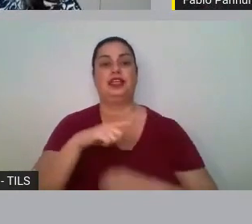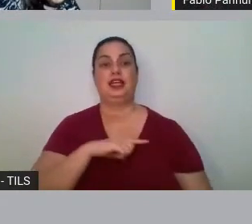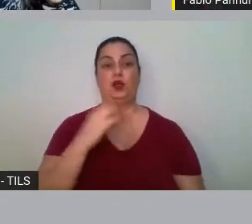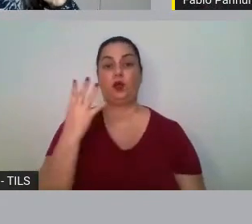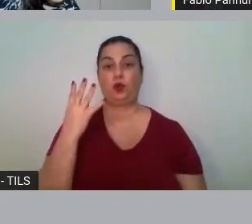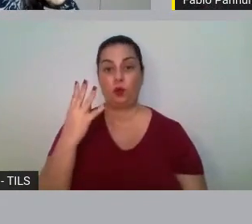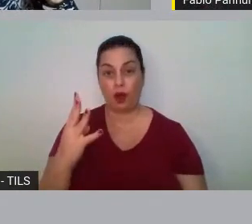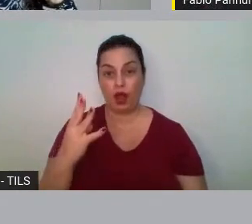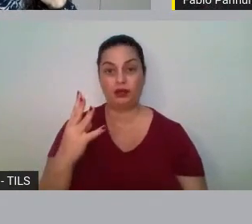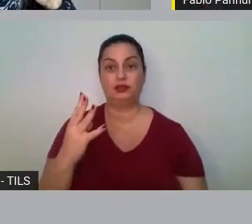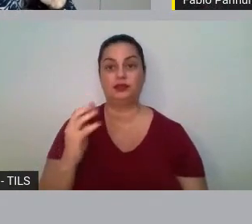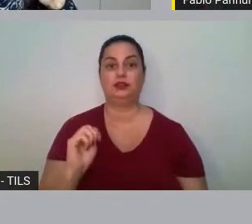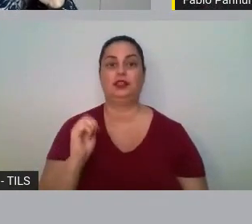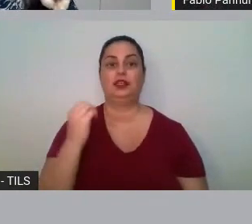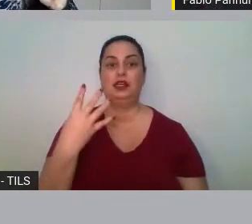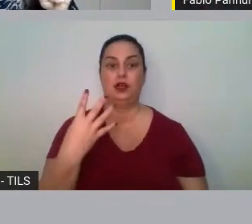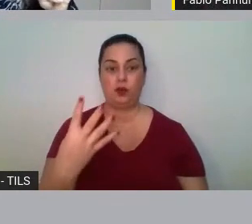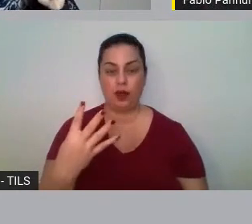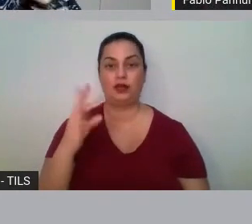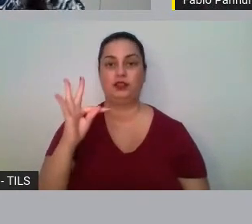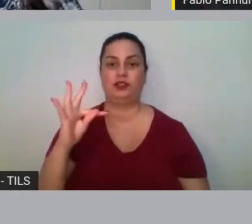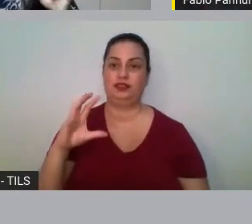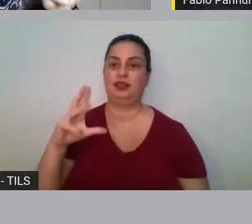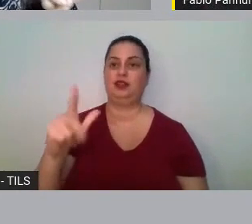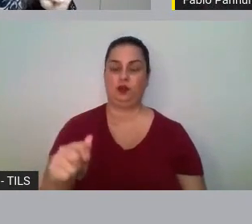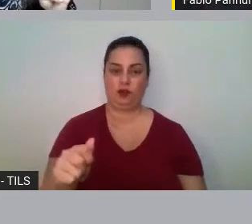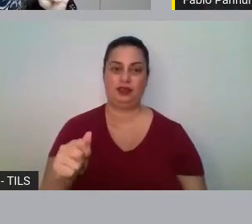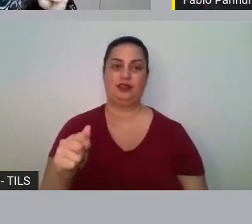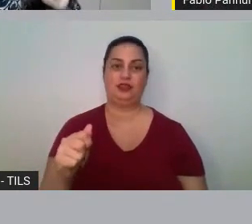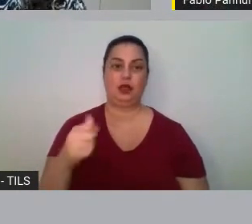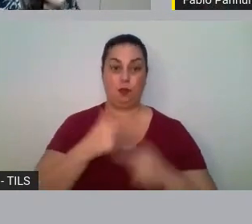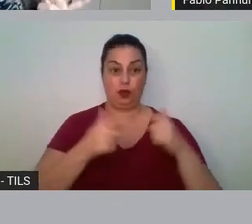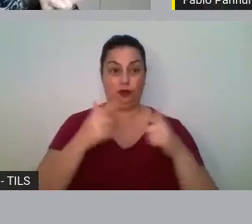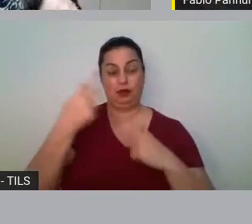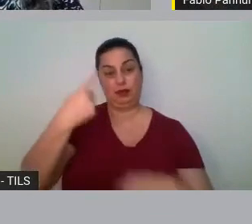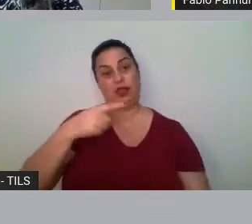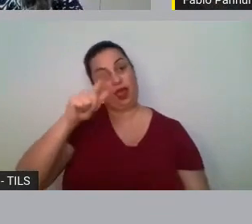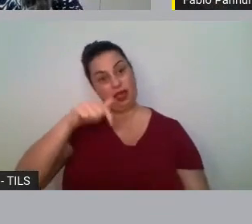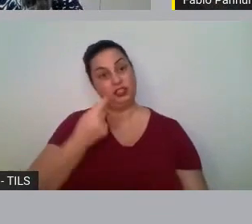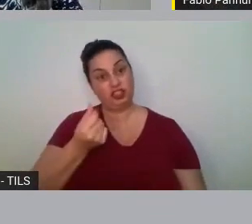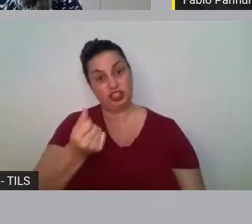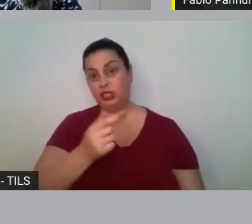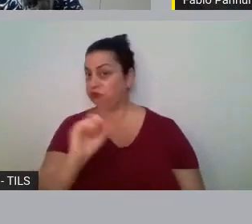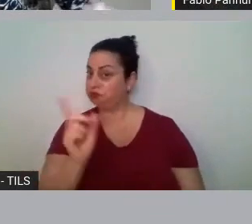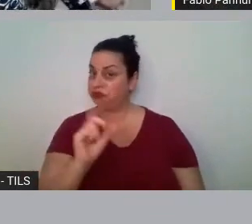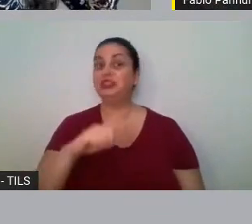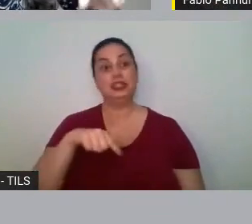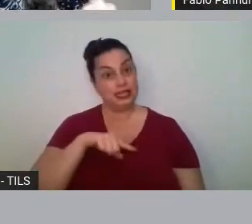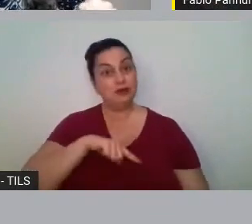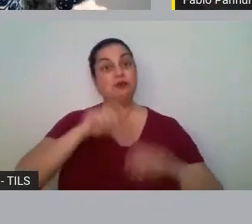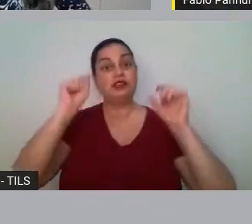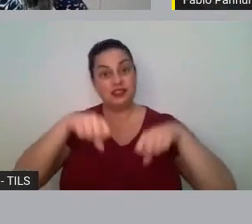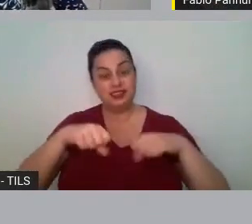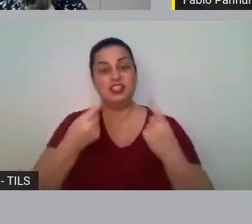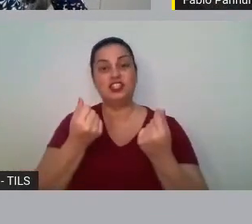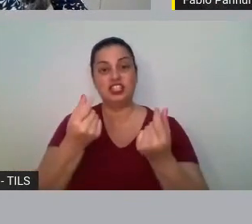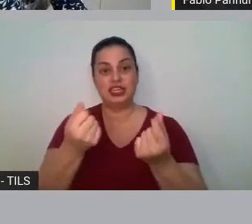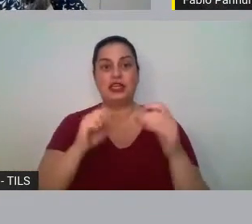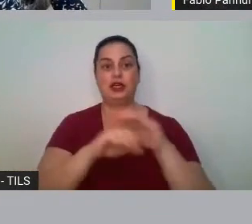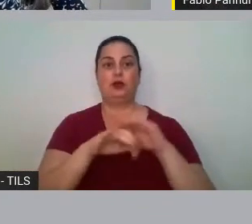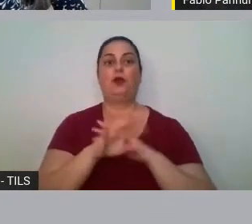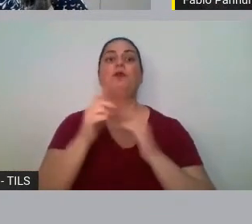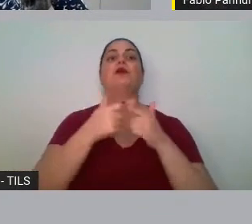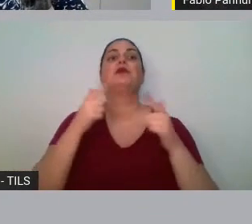há vários anos, então nosso problema não é emitir moeda, não é dinheiro, nós temos dinheiro em caixa. Nosso problema é essa